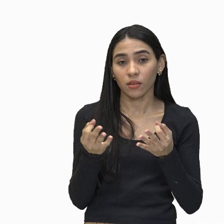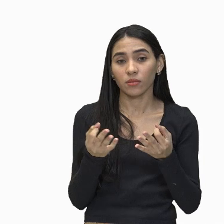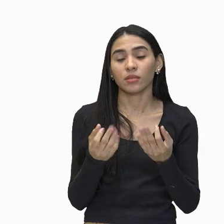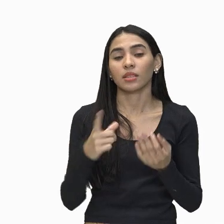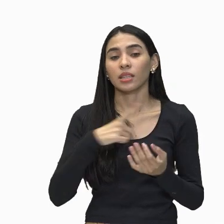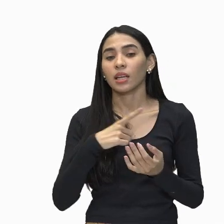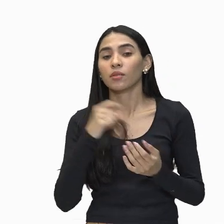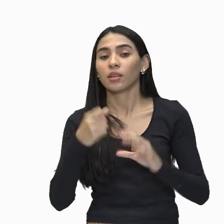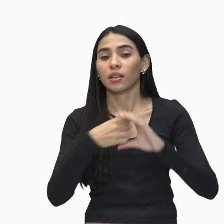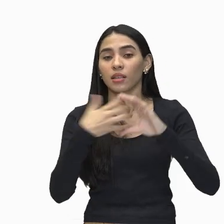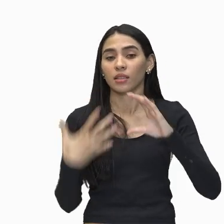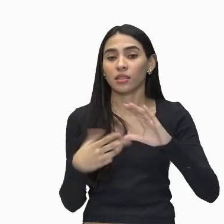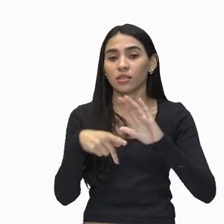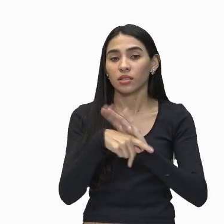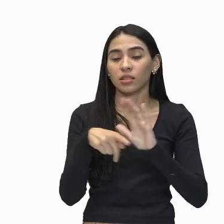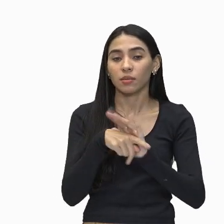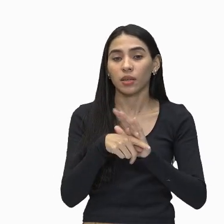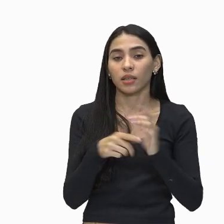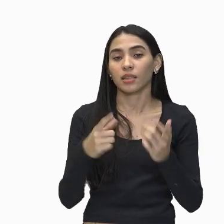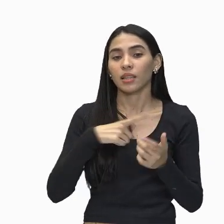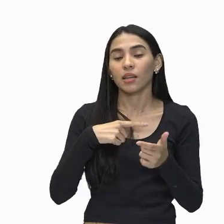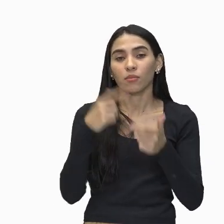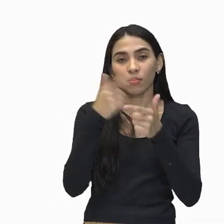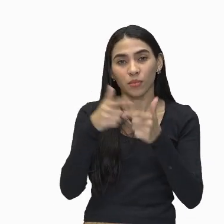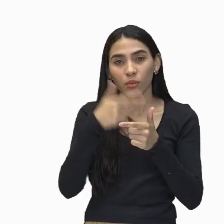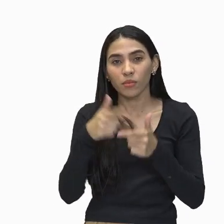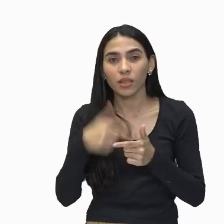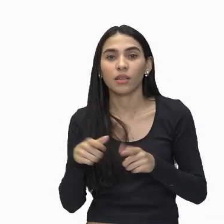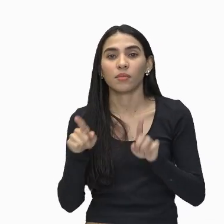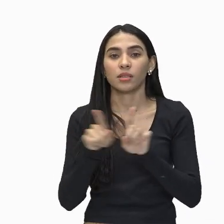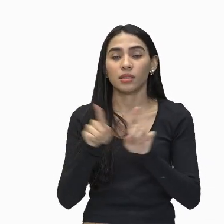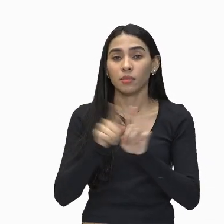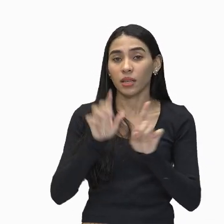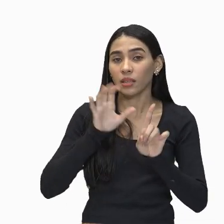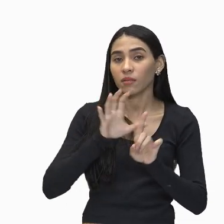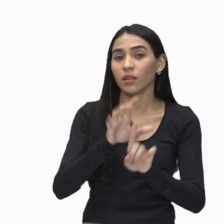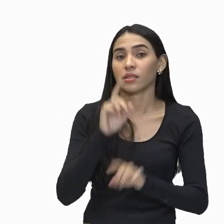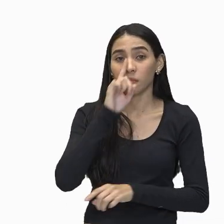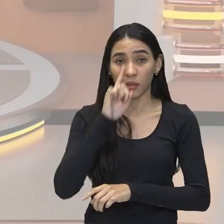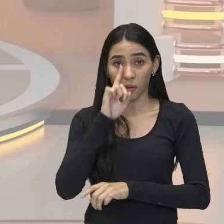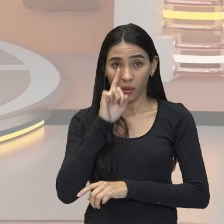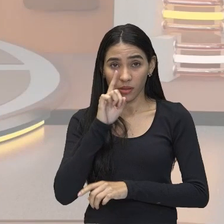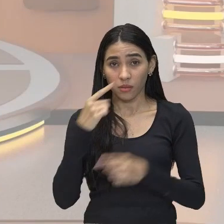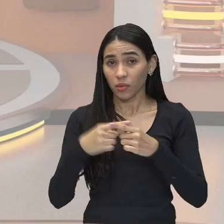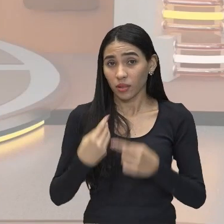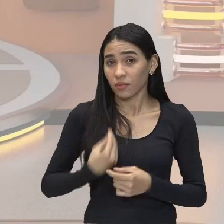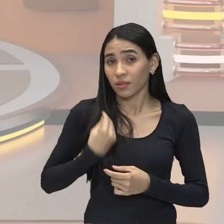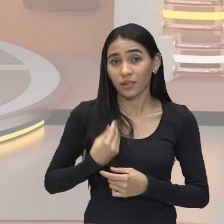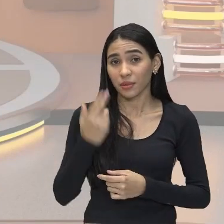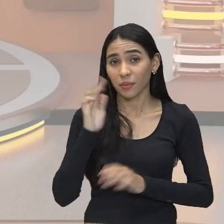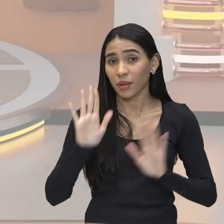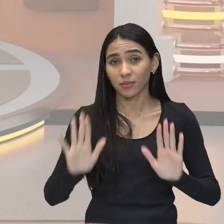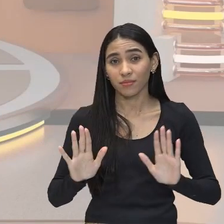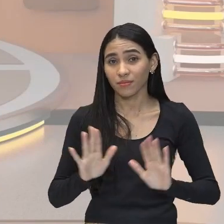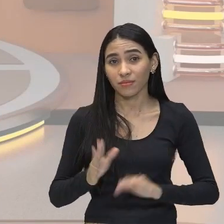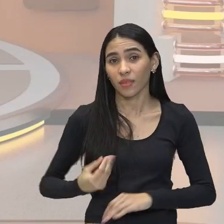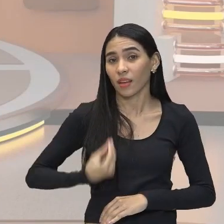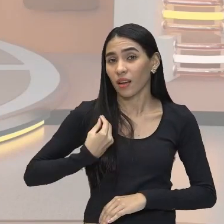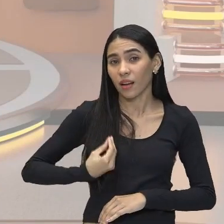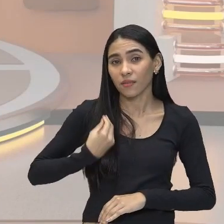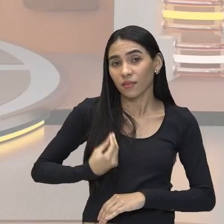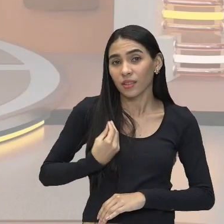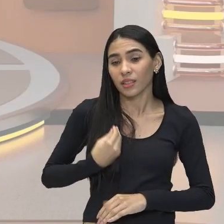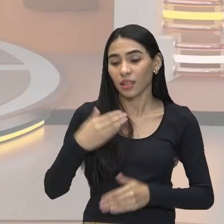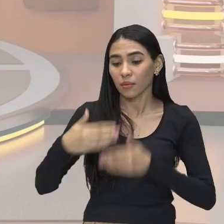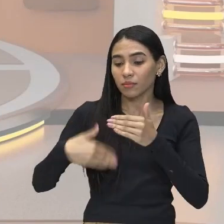vive constantemente sobre riscos e ameaças, tá bom? Por quê? Porque a vida é assim. A vida é cheia de